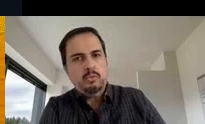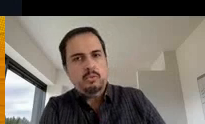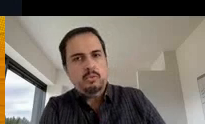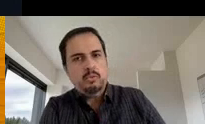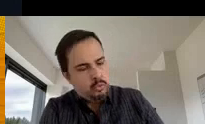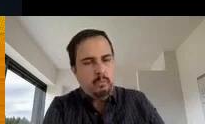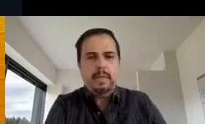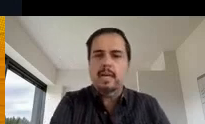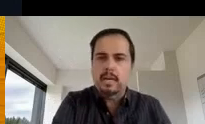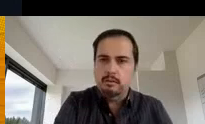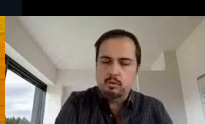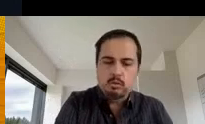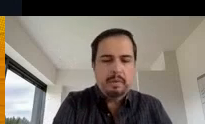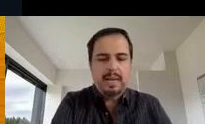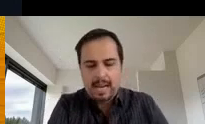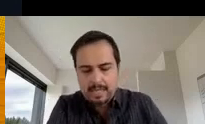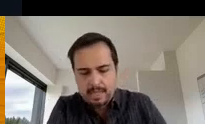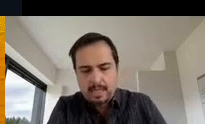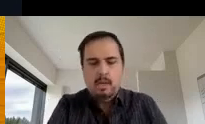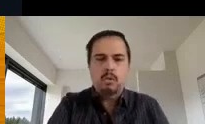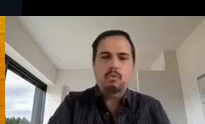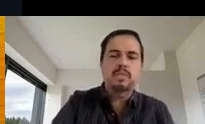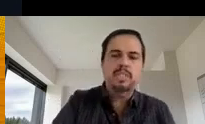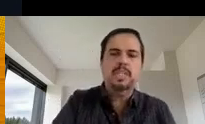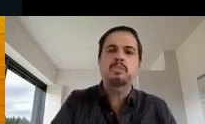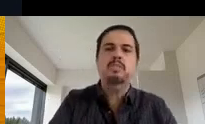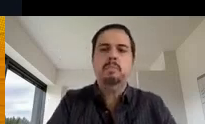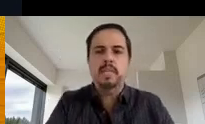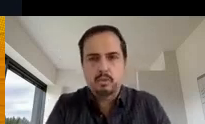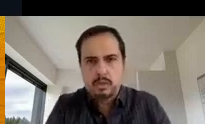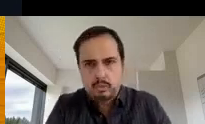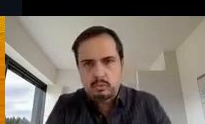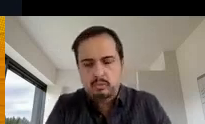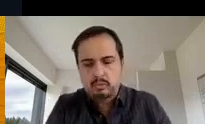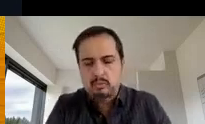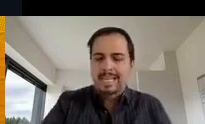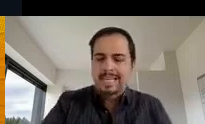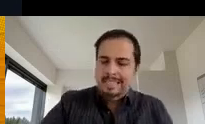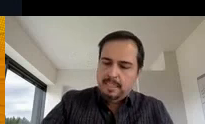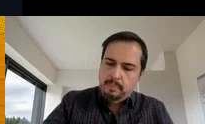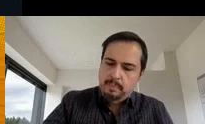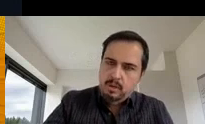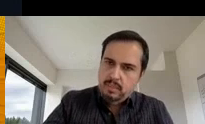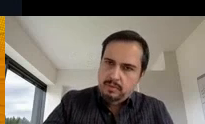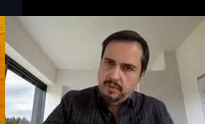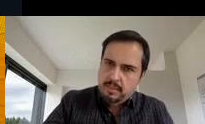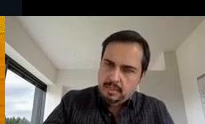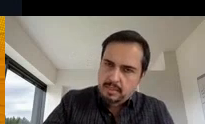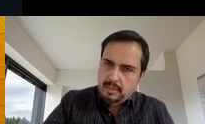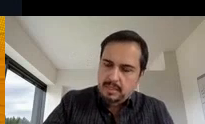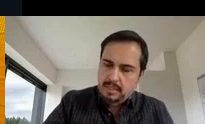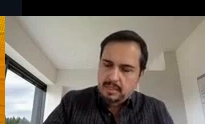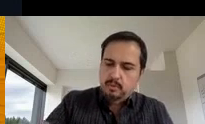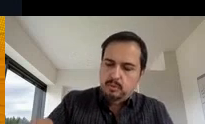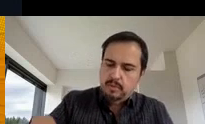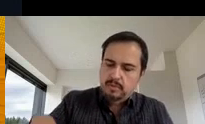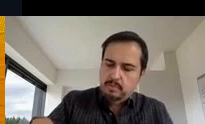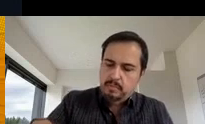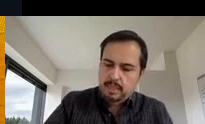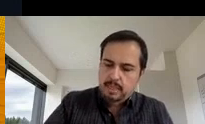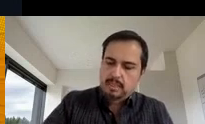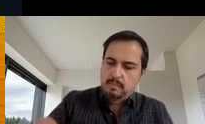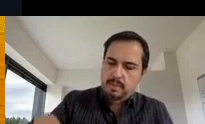pós-doutora num determinado assunto, super crânio, super craque, com 20 anos de experiência no assunto. Se essa pessoa não quiser